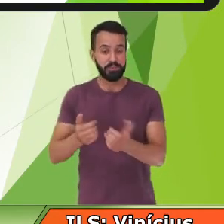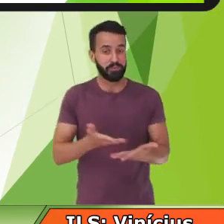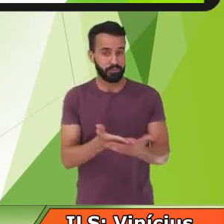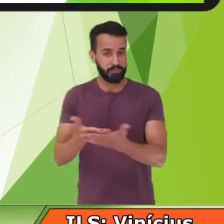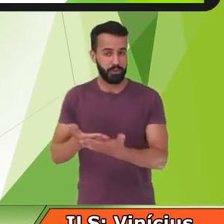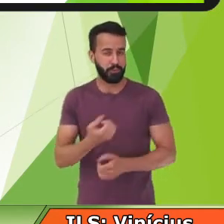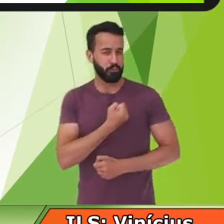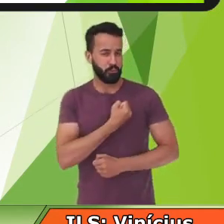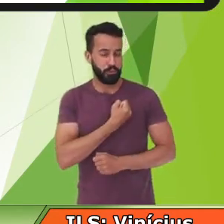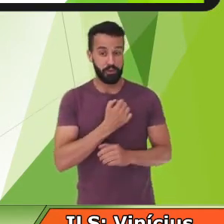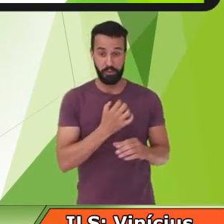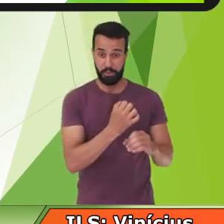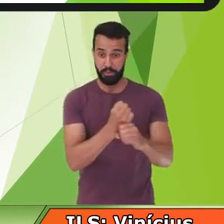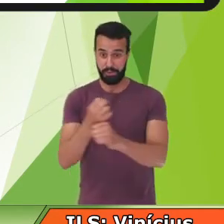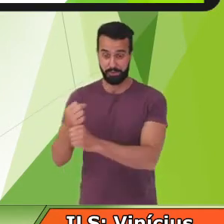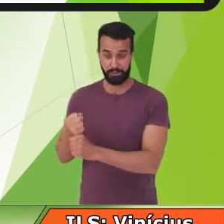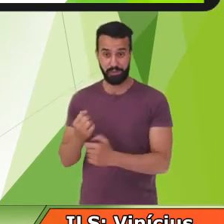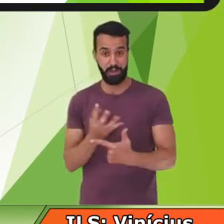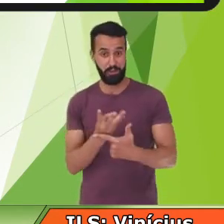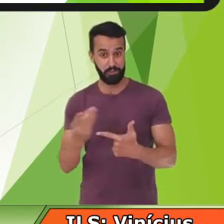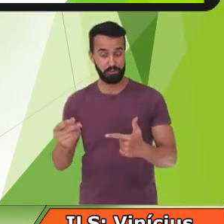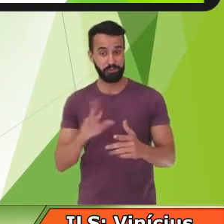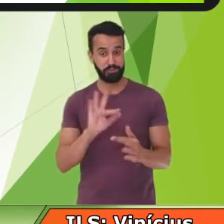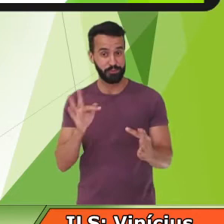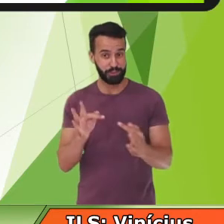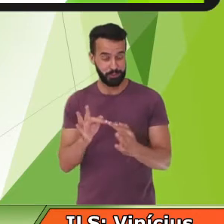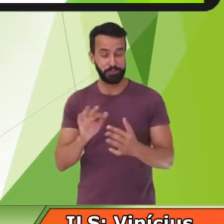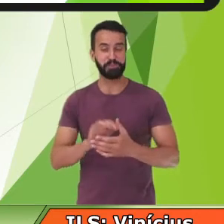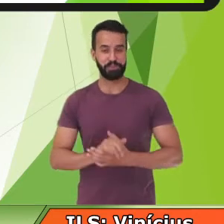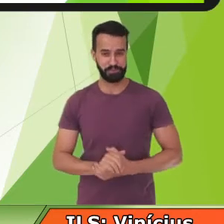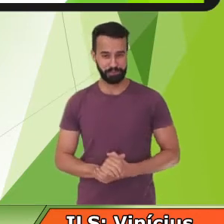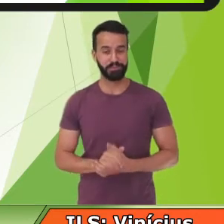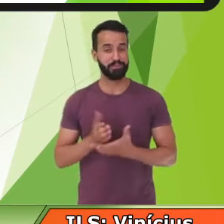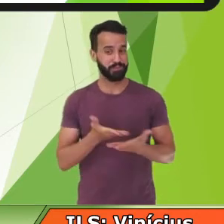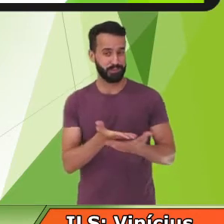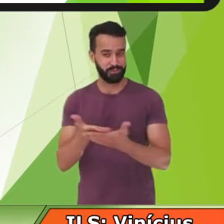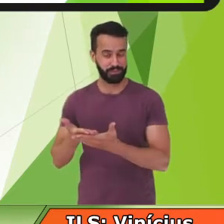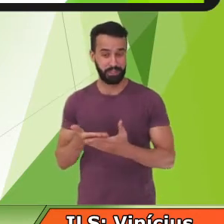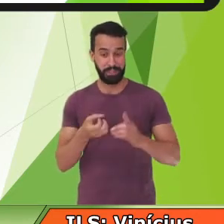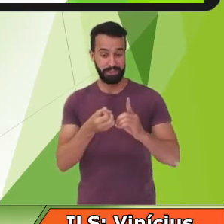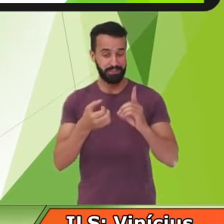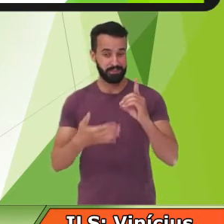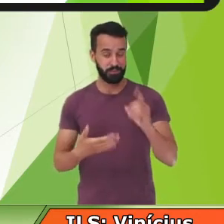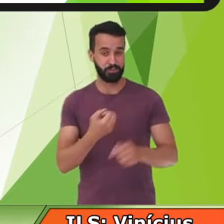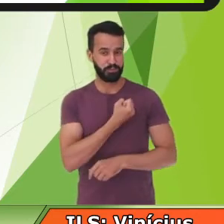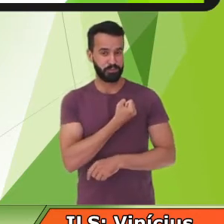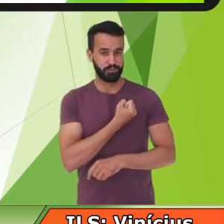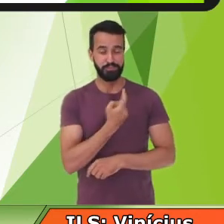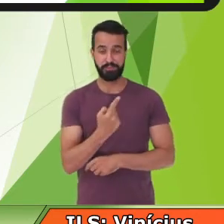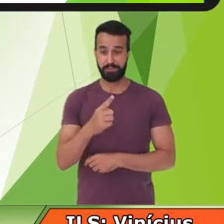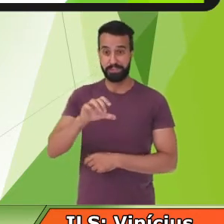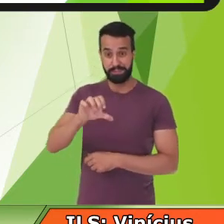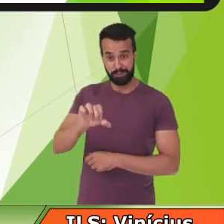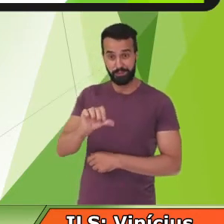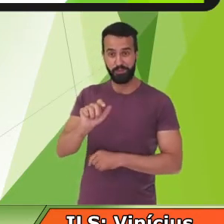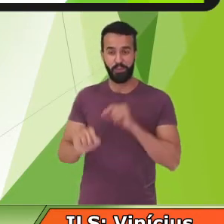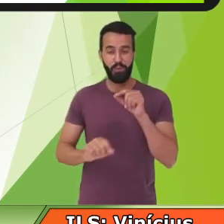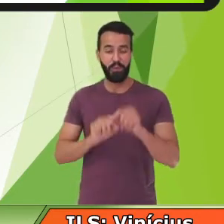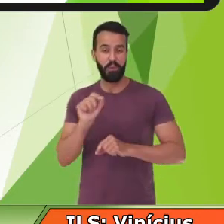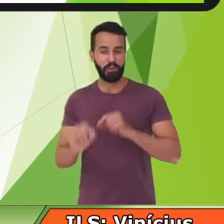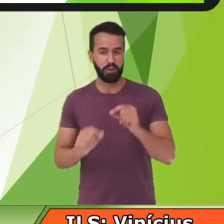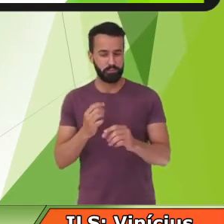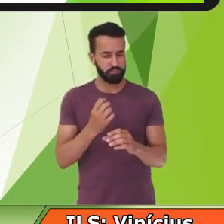números e operações, álgebra e funções. Sobretudo, vamos estudar o descritor 19,